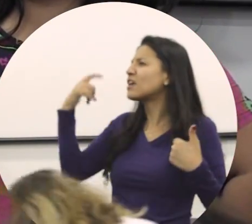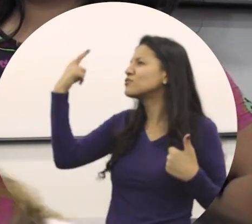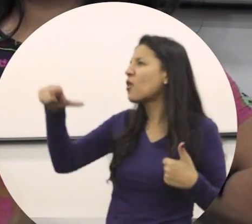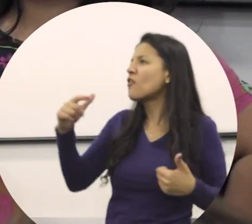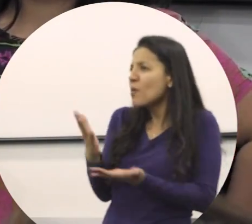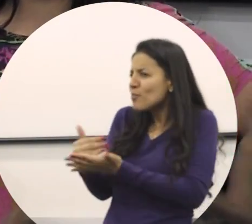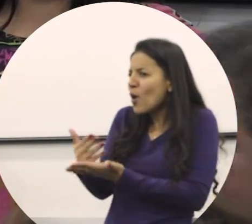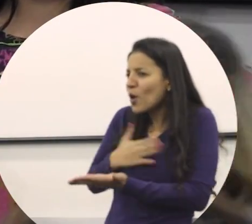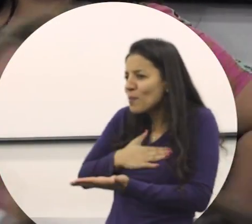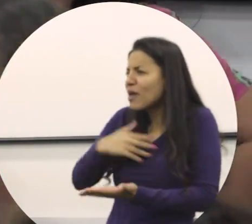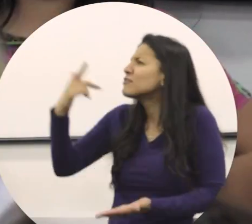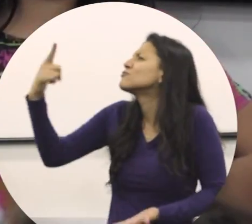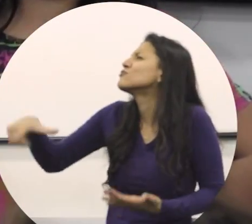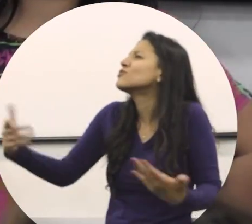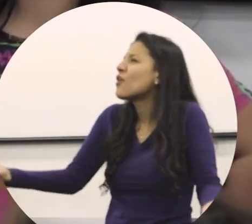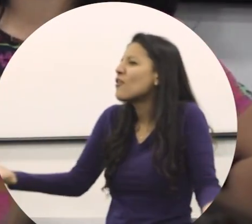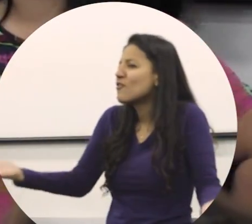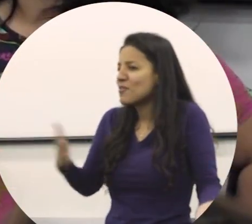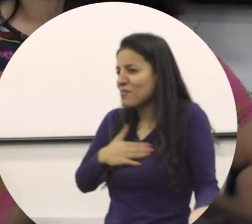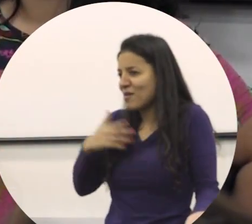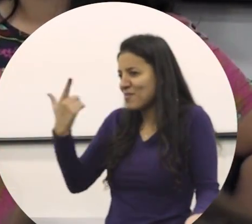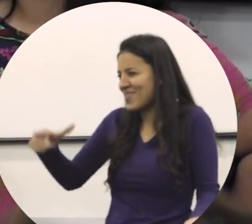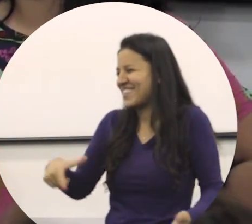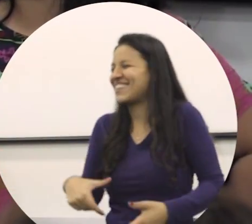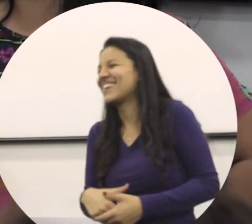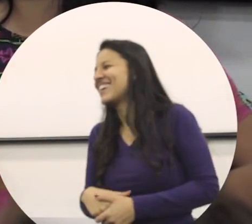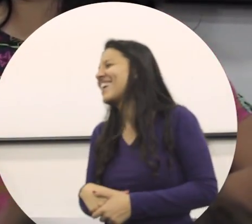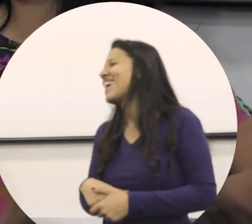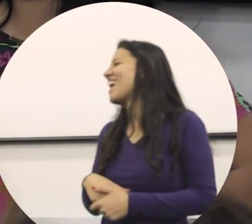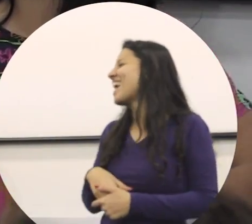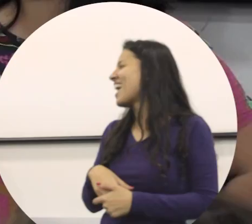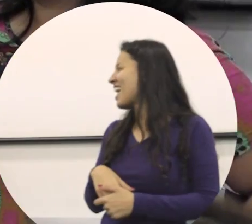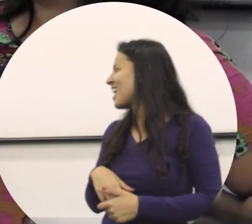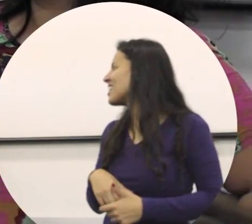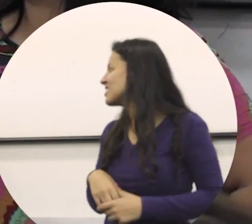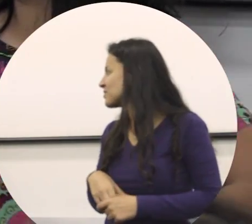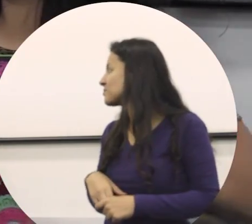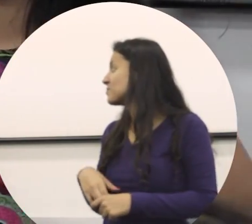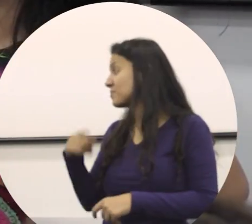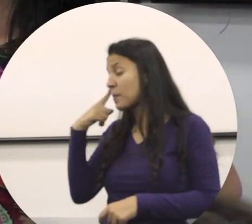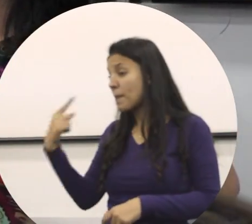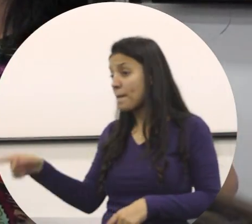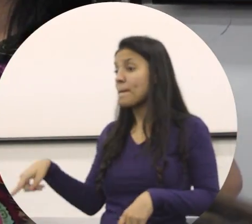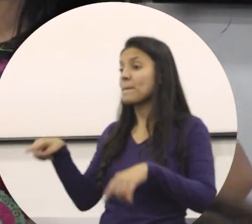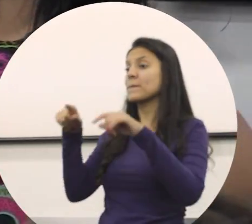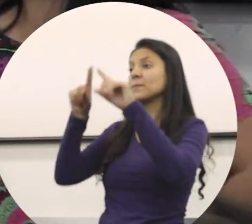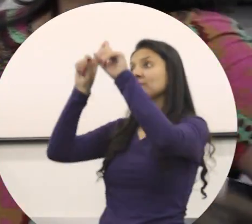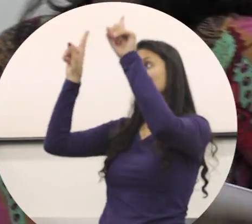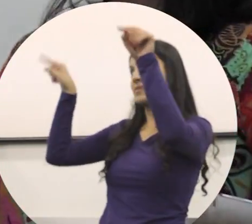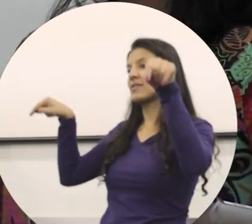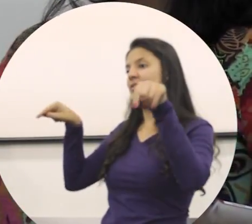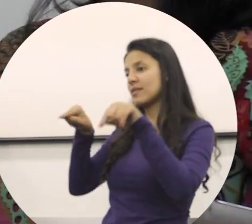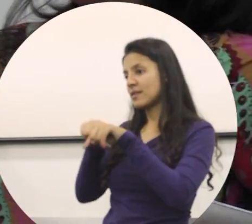meu bolo, né? Então, e aí quando ele viu isso lá na professora, né, a professora tinha colado do quarto